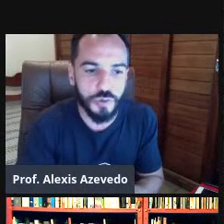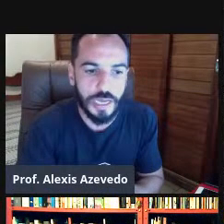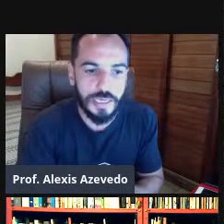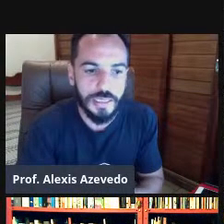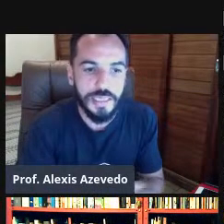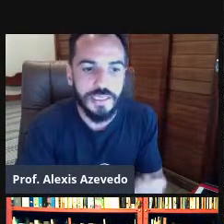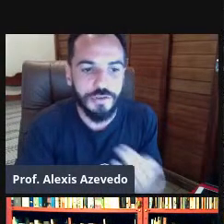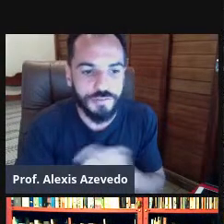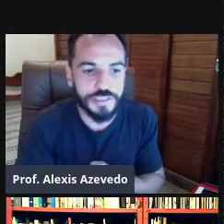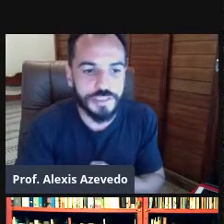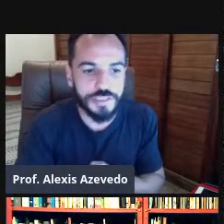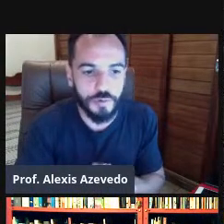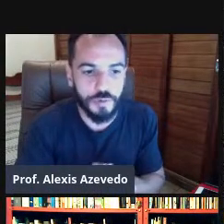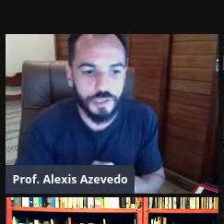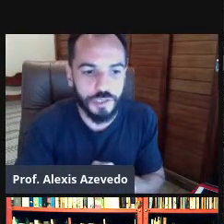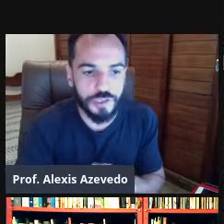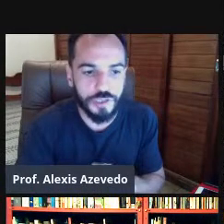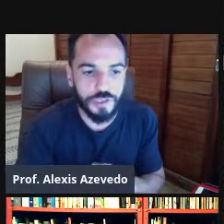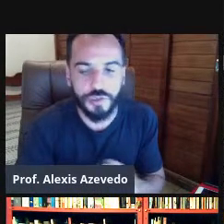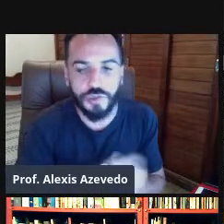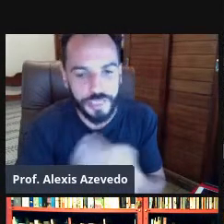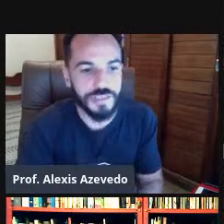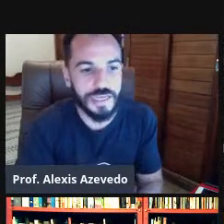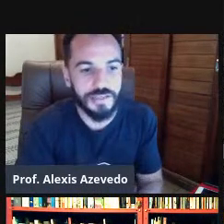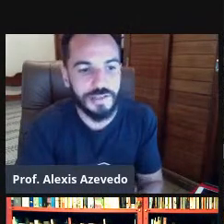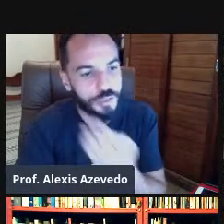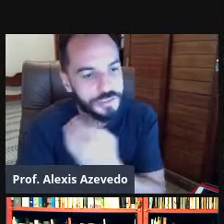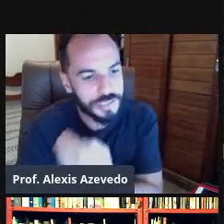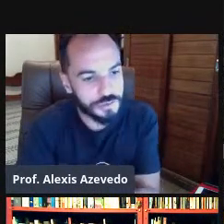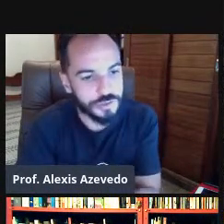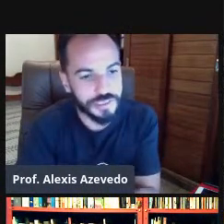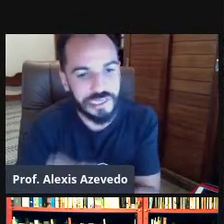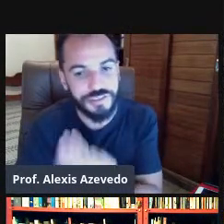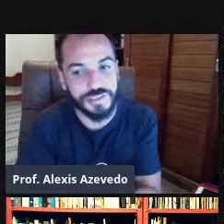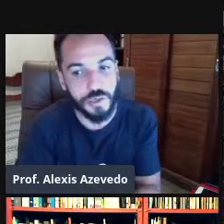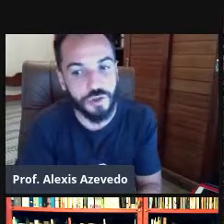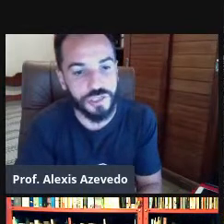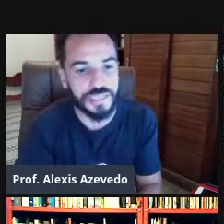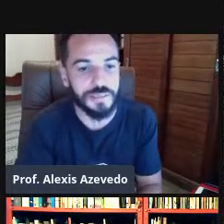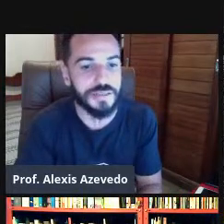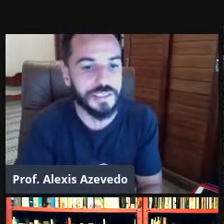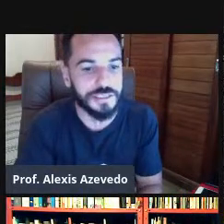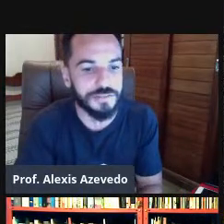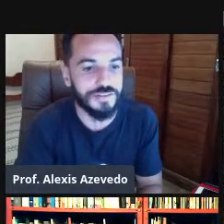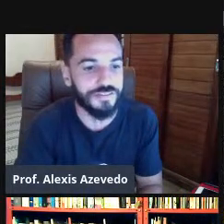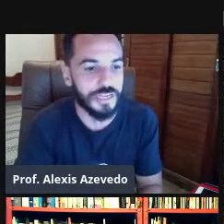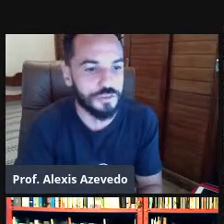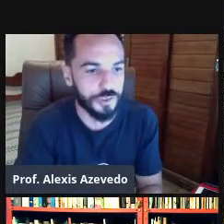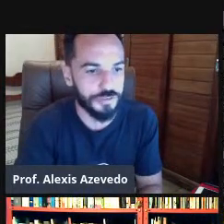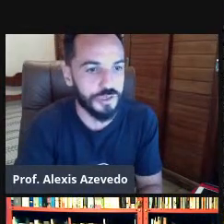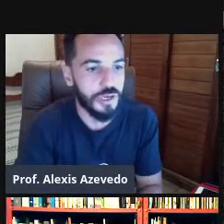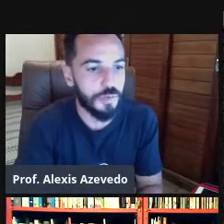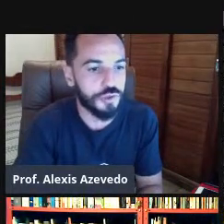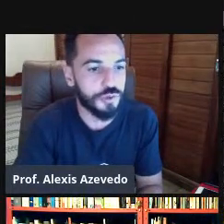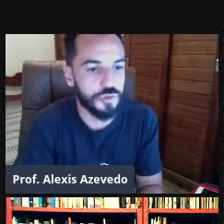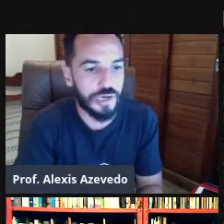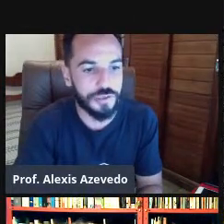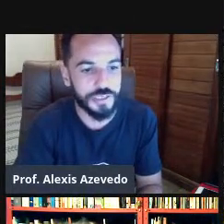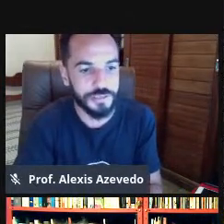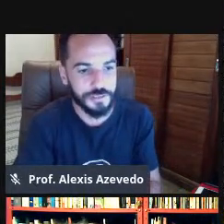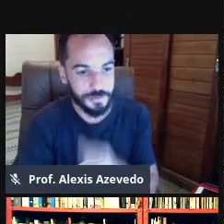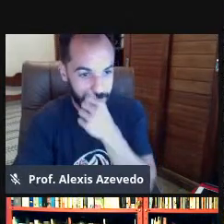matriz curricular e, conversando com a diretora Lorena, a gente vai, depois, nas outras áreas, dizer onde que essa matriz vai ficar disponível.